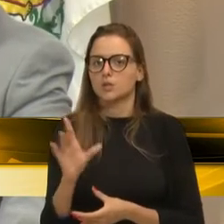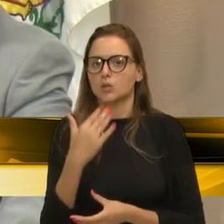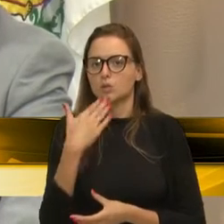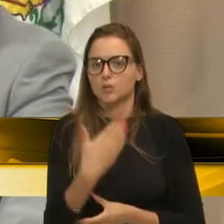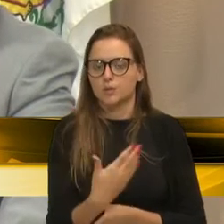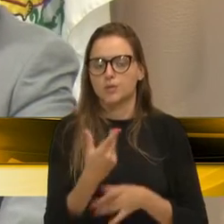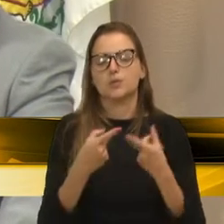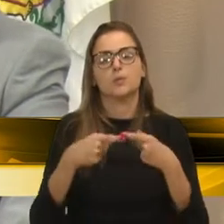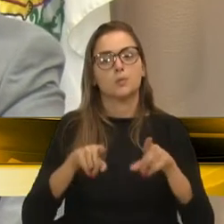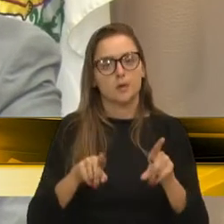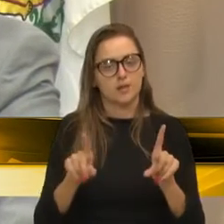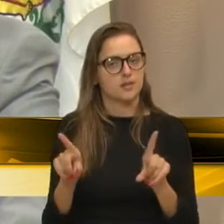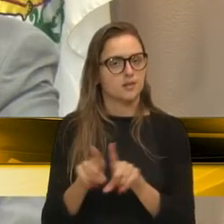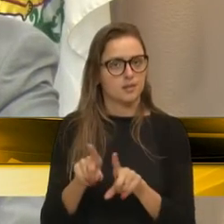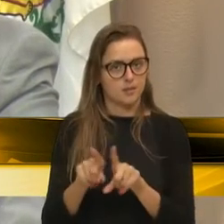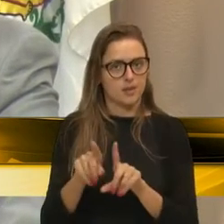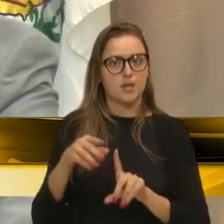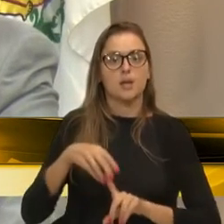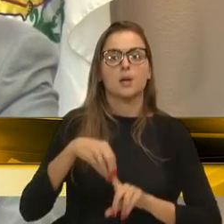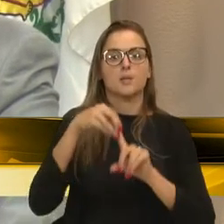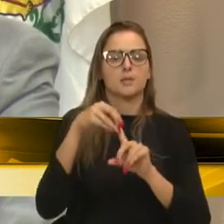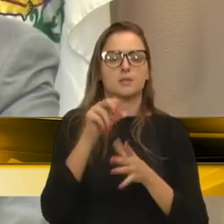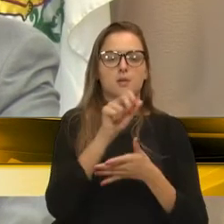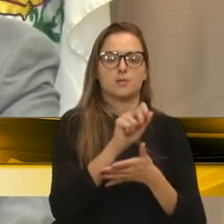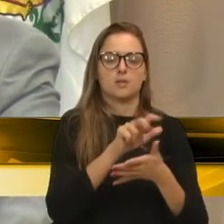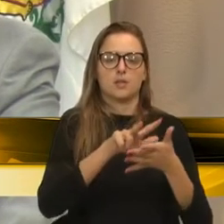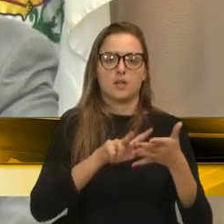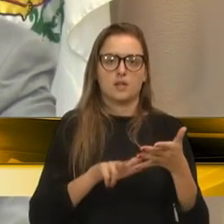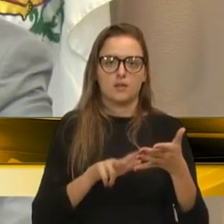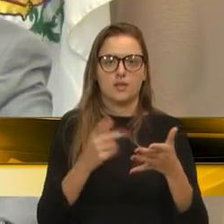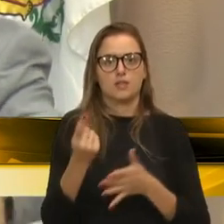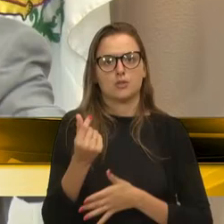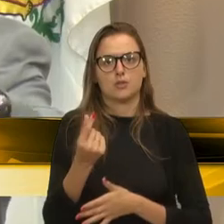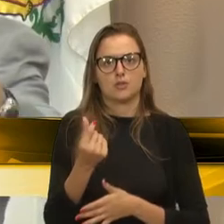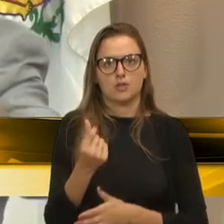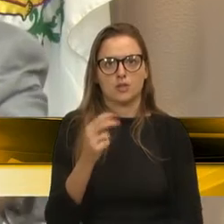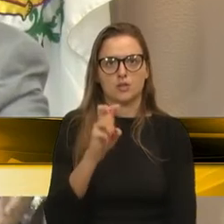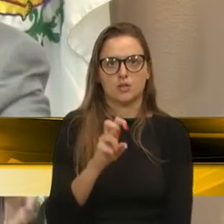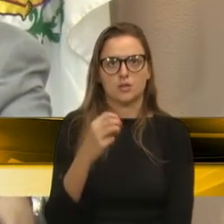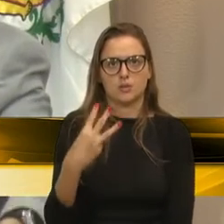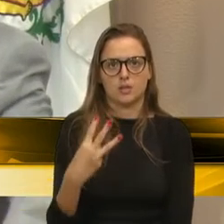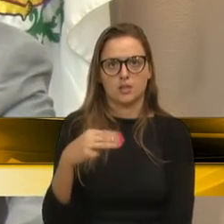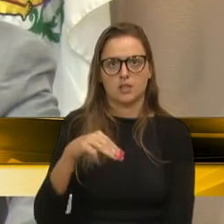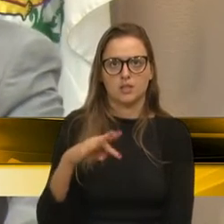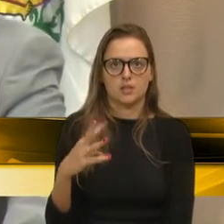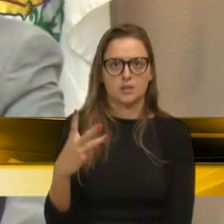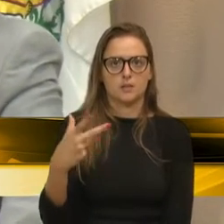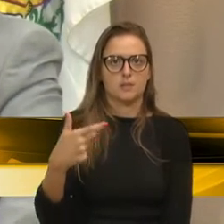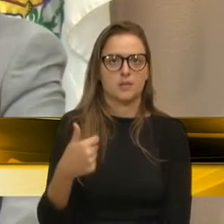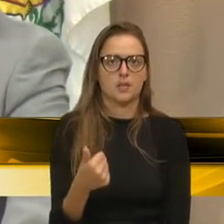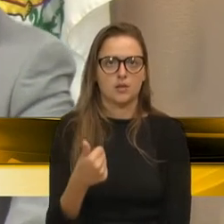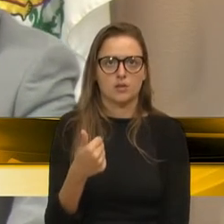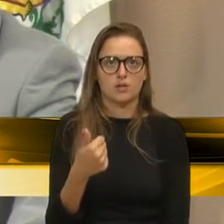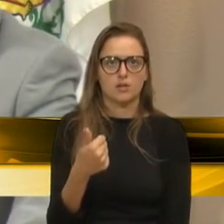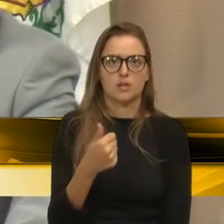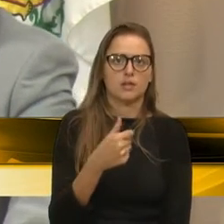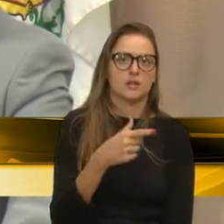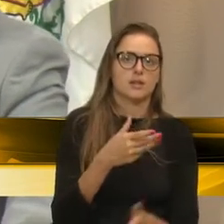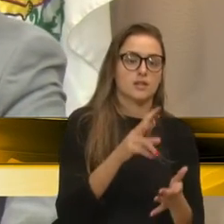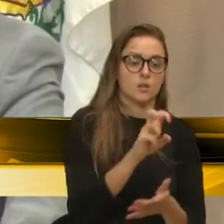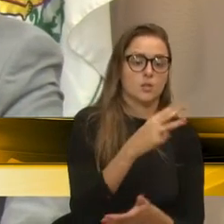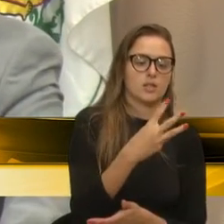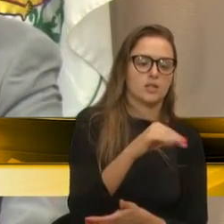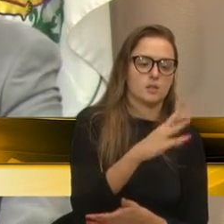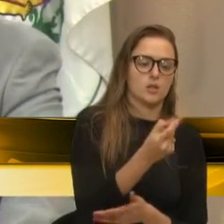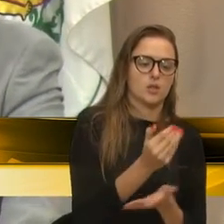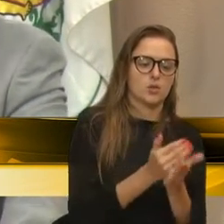mas também e principalmente dessa análise toda desse valor de 53 milhões aproximadamente, chegando nos 620 milhões,